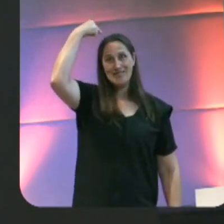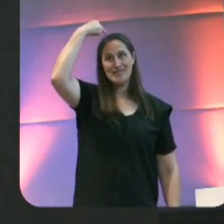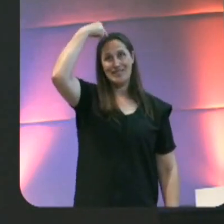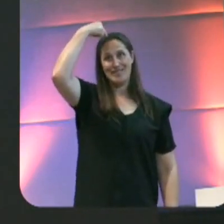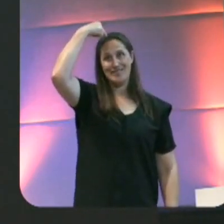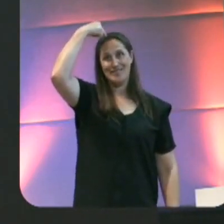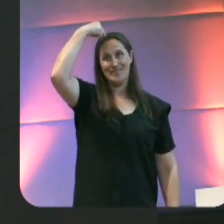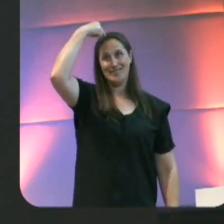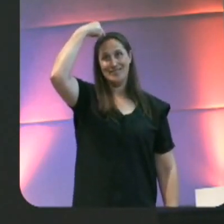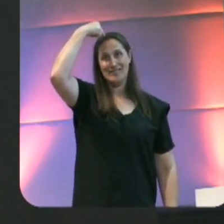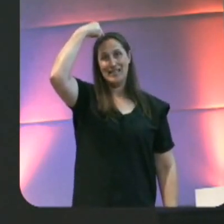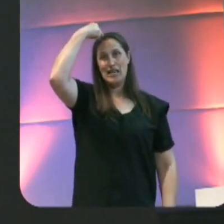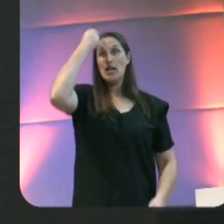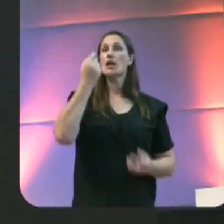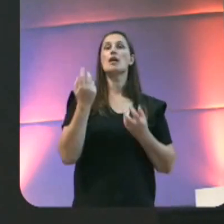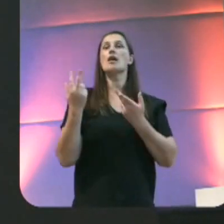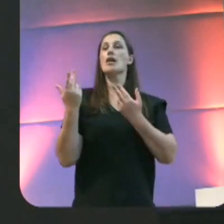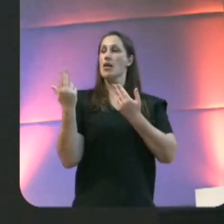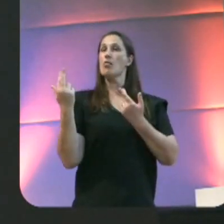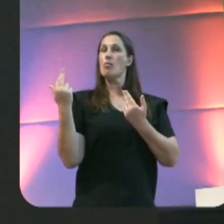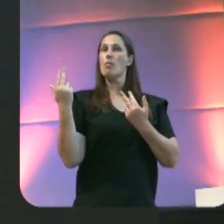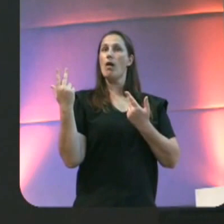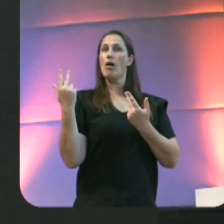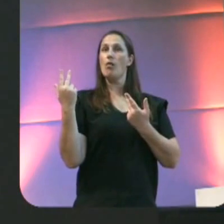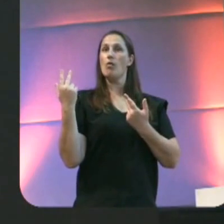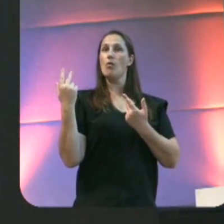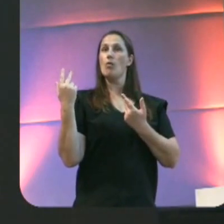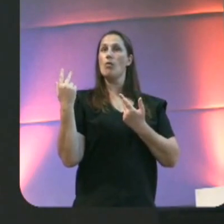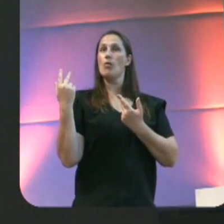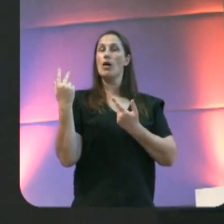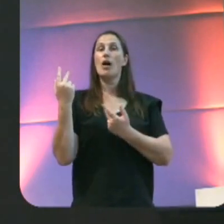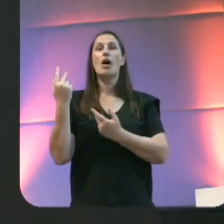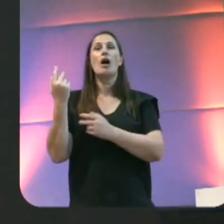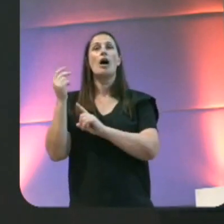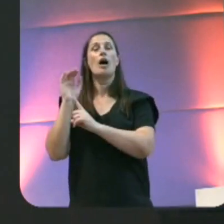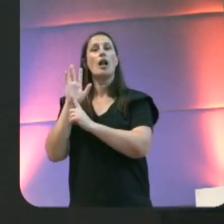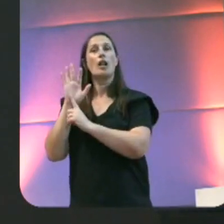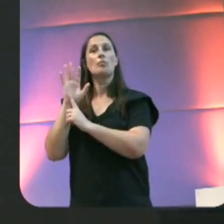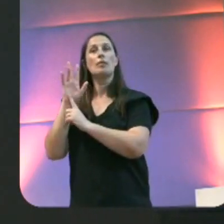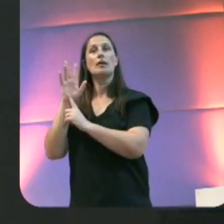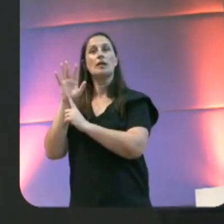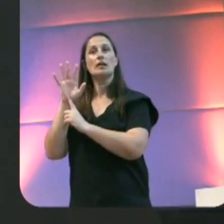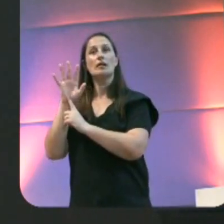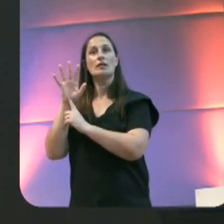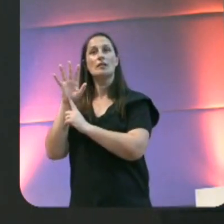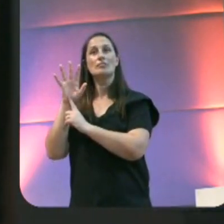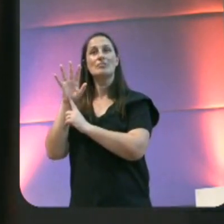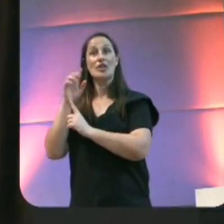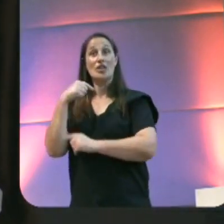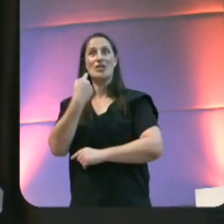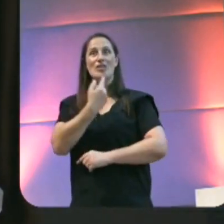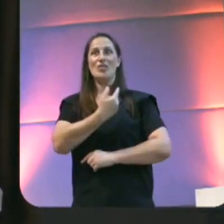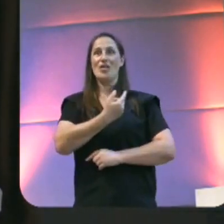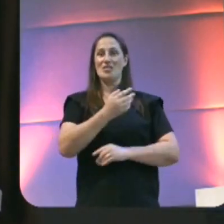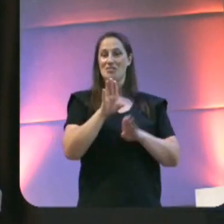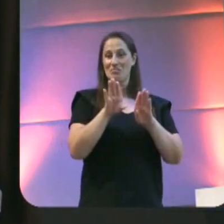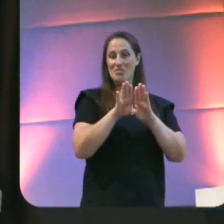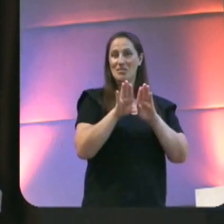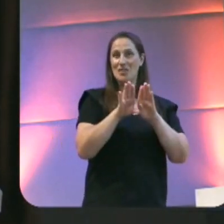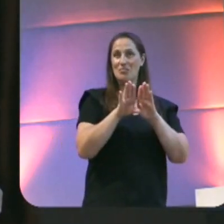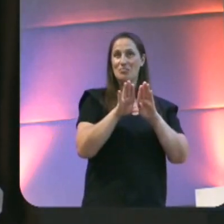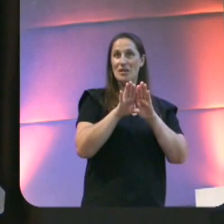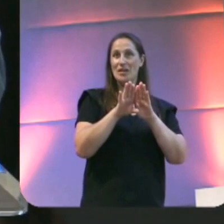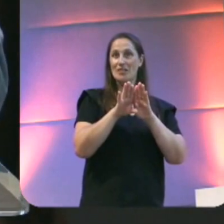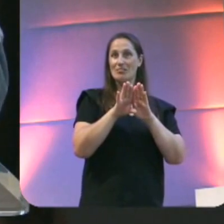apaga quando o óleo termina, a nossa luz esmorece sem o derramar renovador